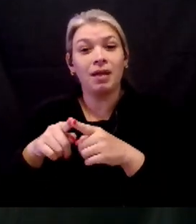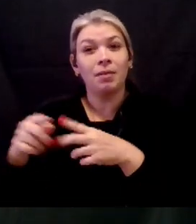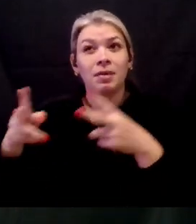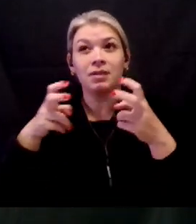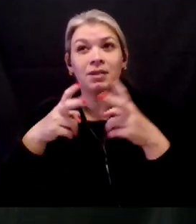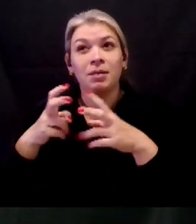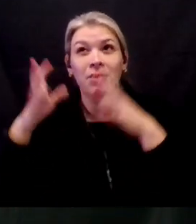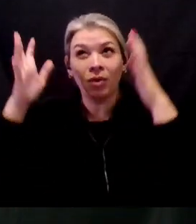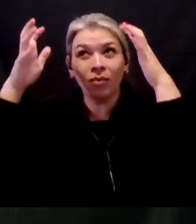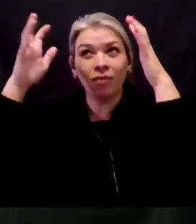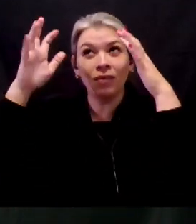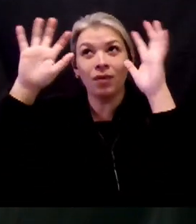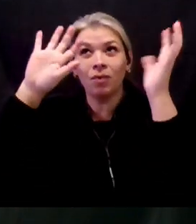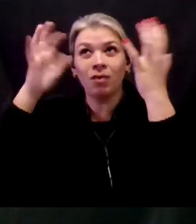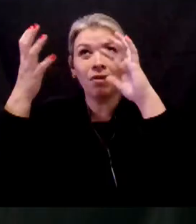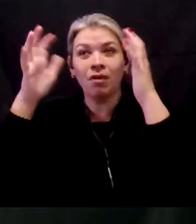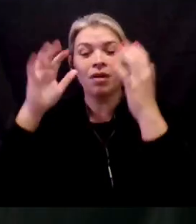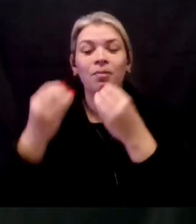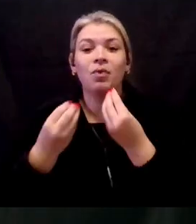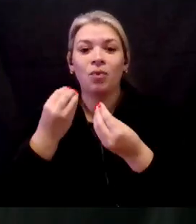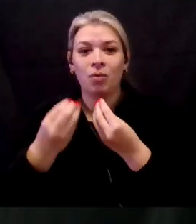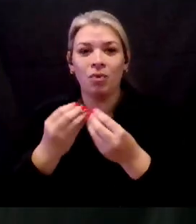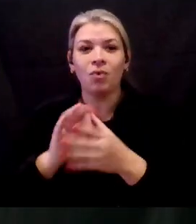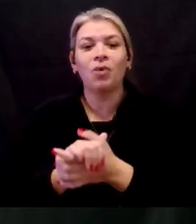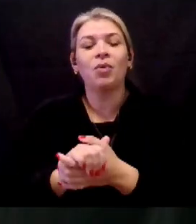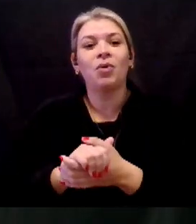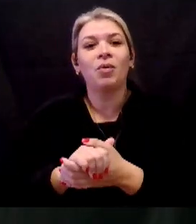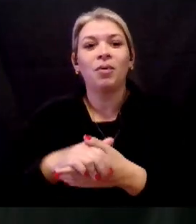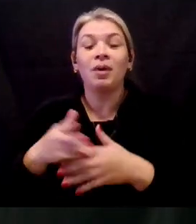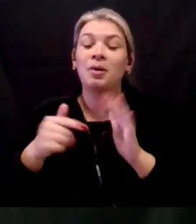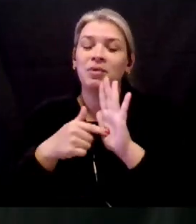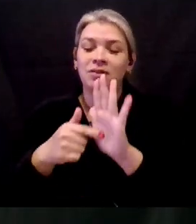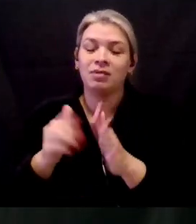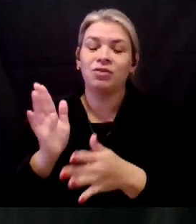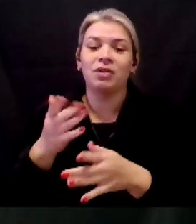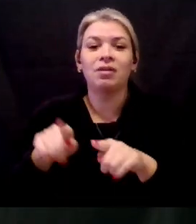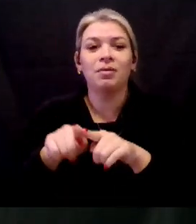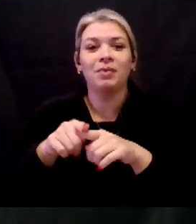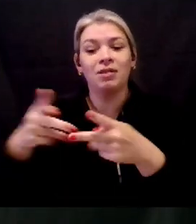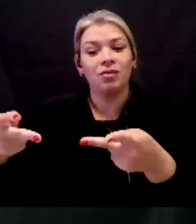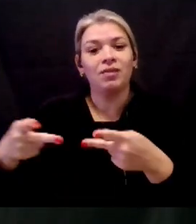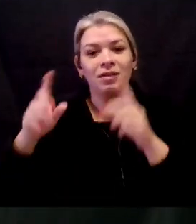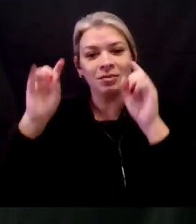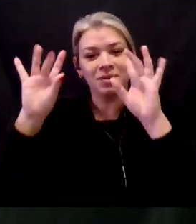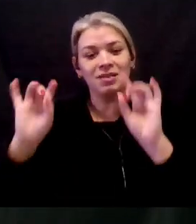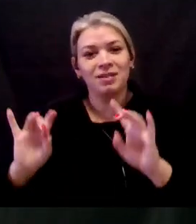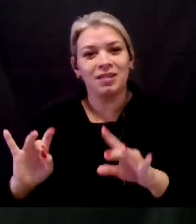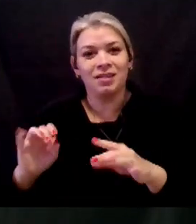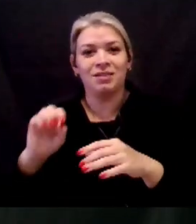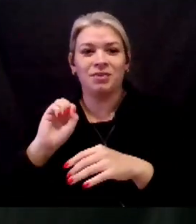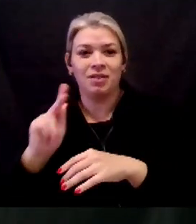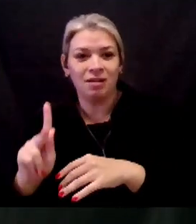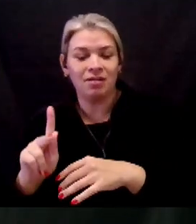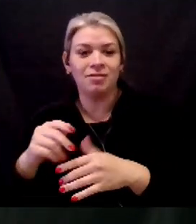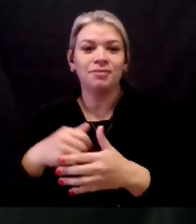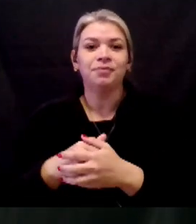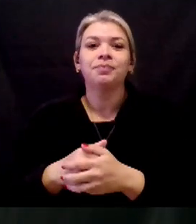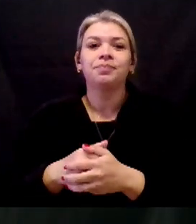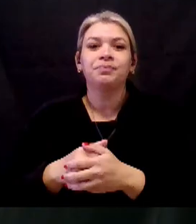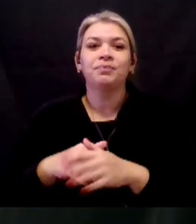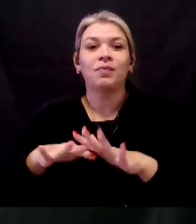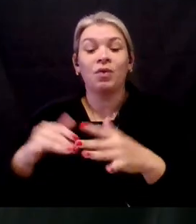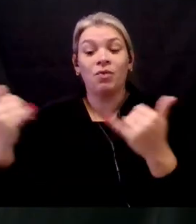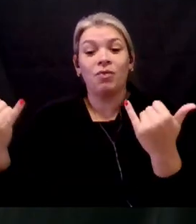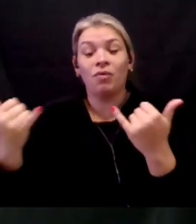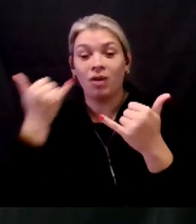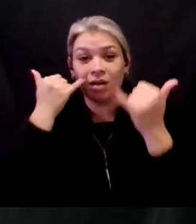nossas convidadas para você. Elas já estão aqui no estúdio com a gente e daqui a pouquinho a gente começa a conversar, tá bom? Olha só, informação chegando, a